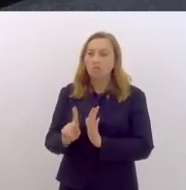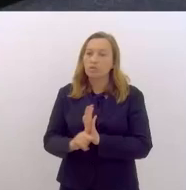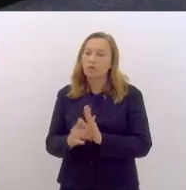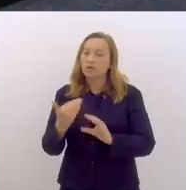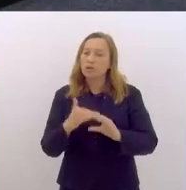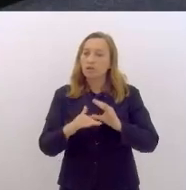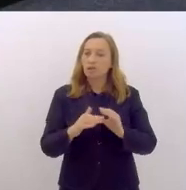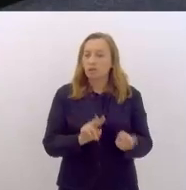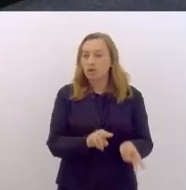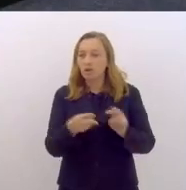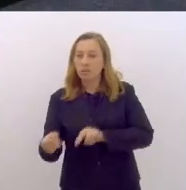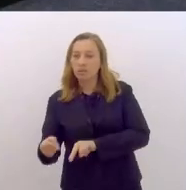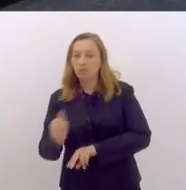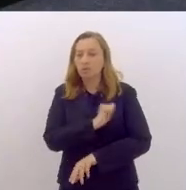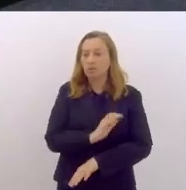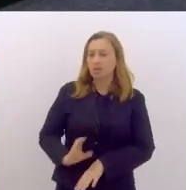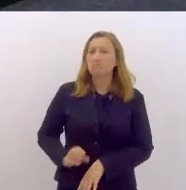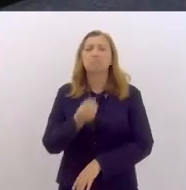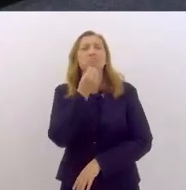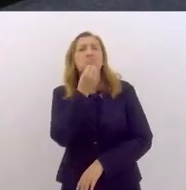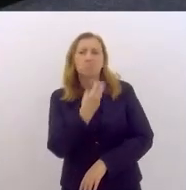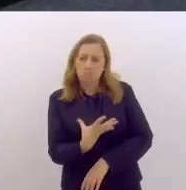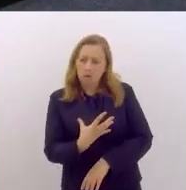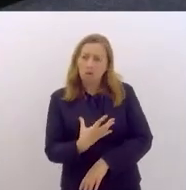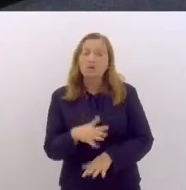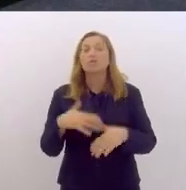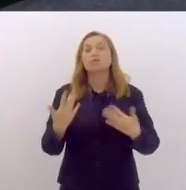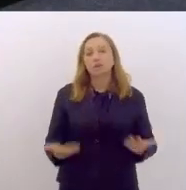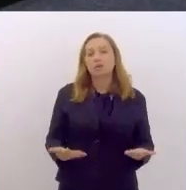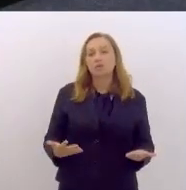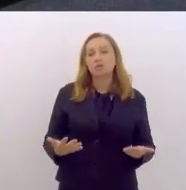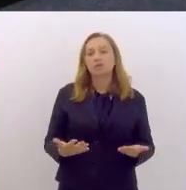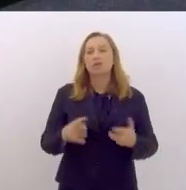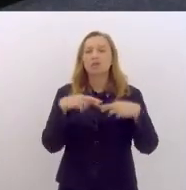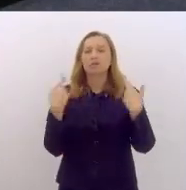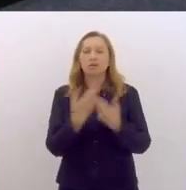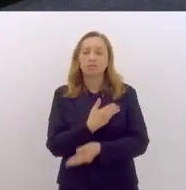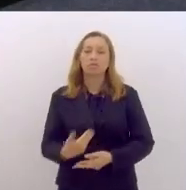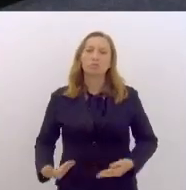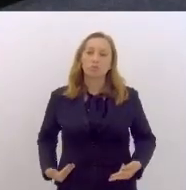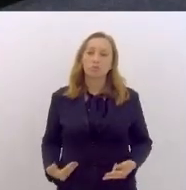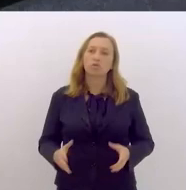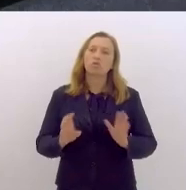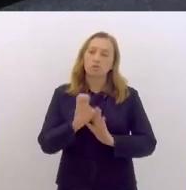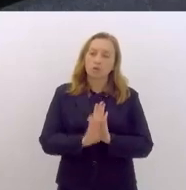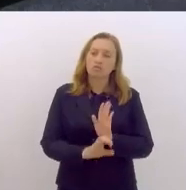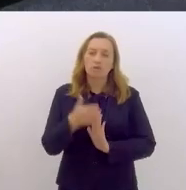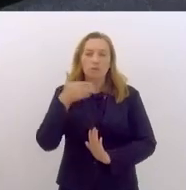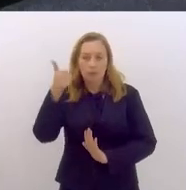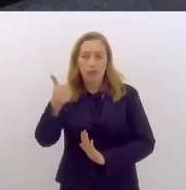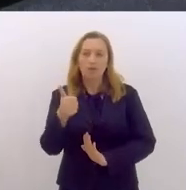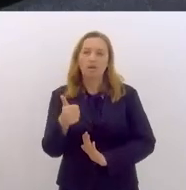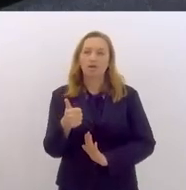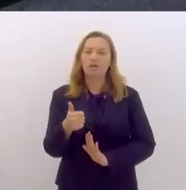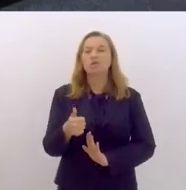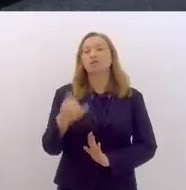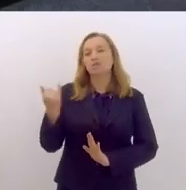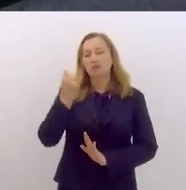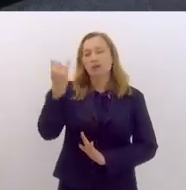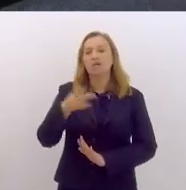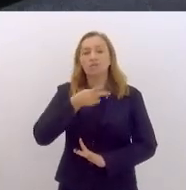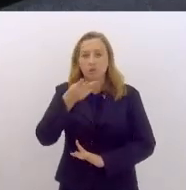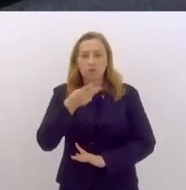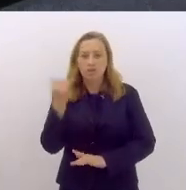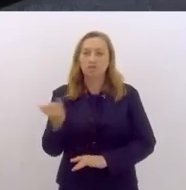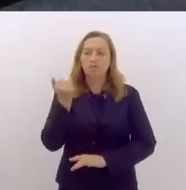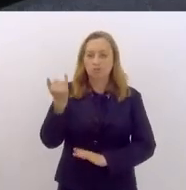André... É um bom encaminhamento, acho que é um bom encaminhamento. Então, acho que na audiência pública e com as emendas a gente vai aprimorar. Mas eu quero ressaltar a importância do projeto